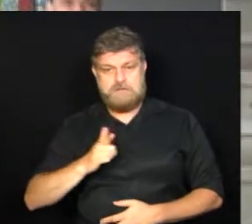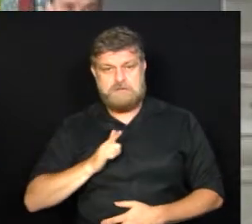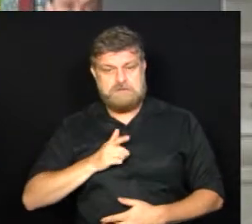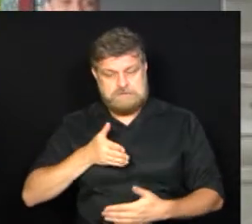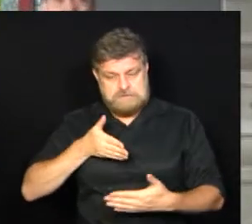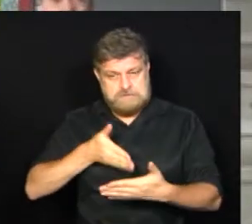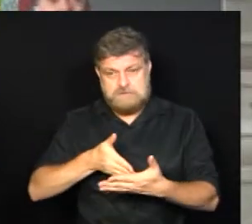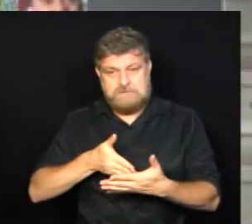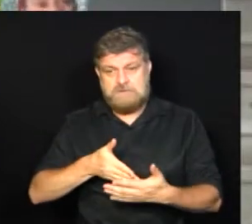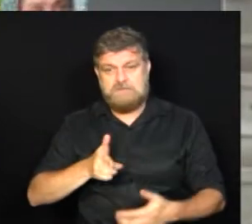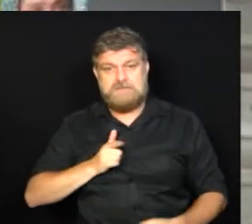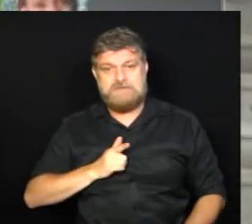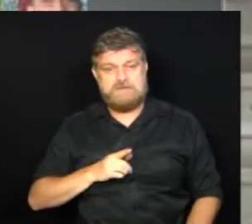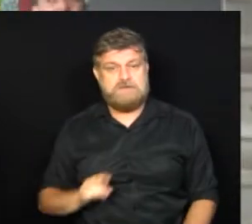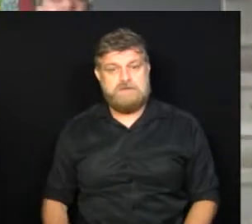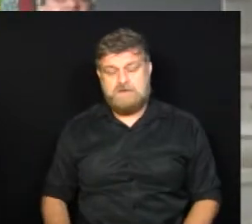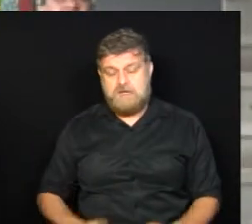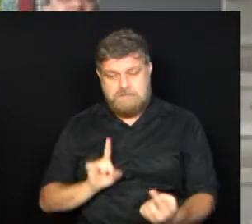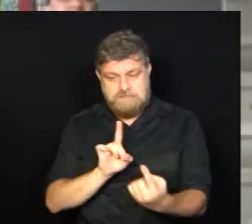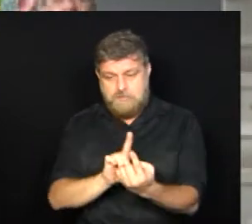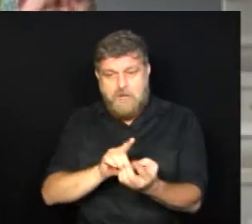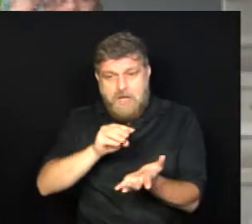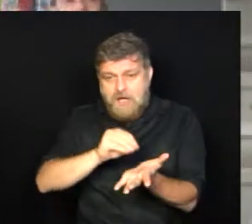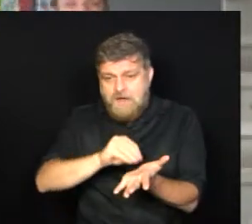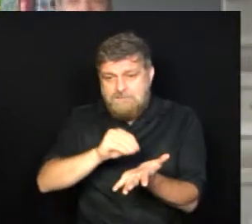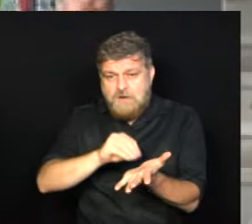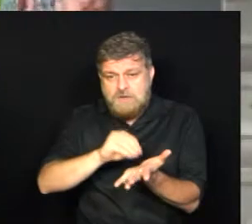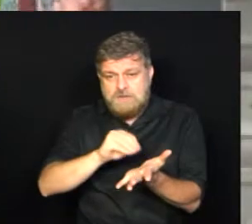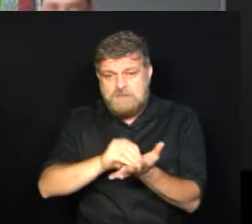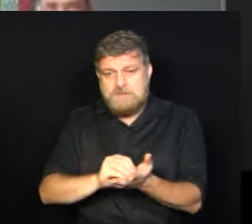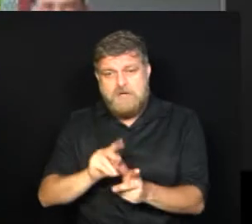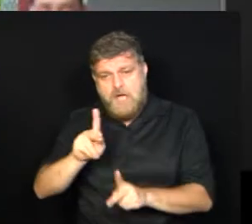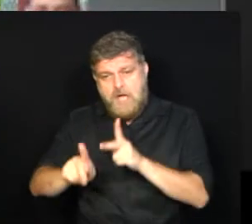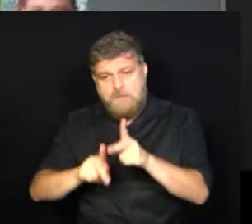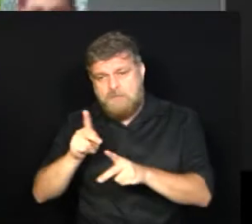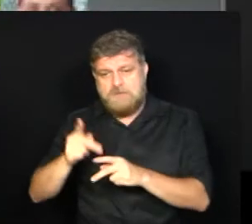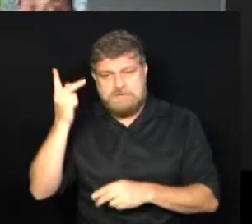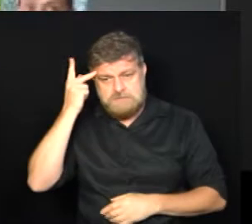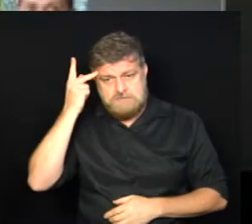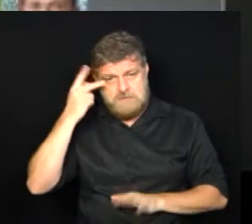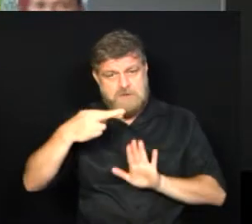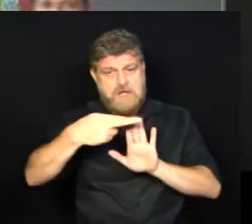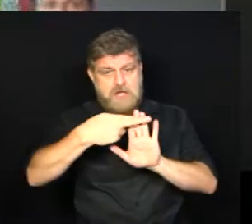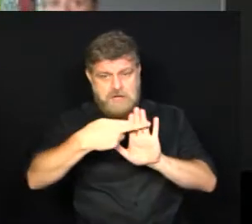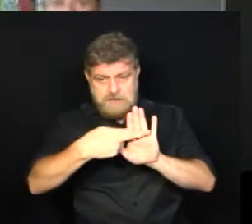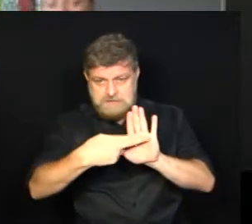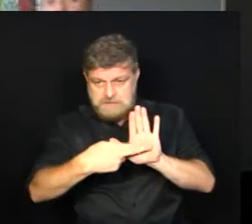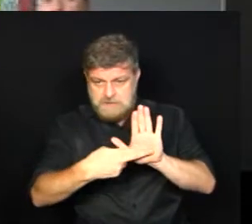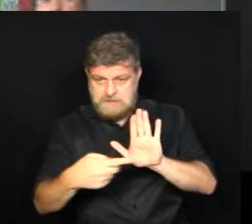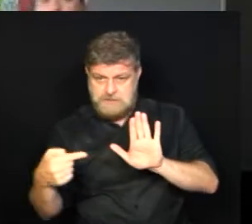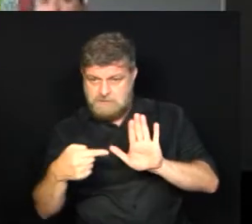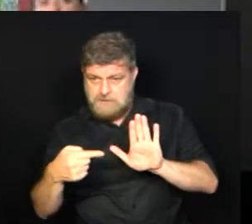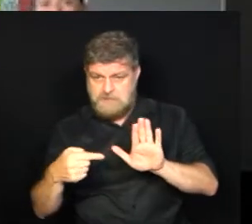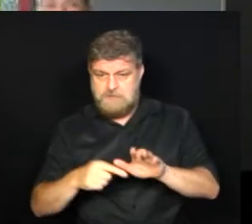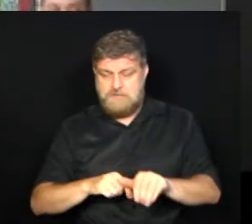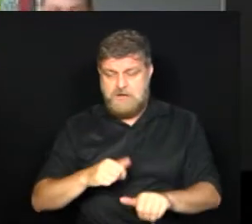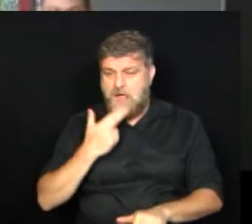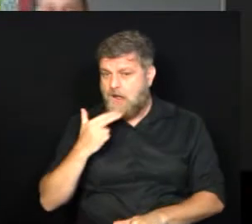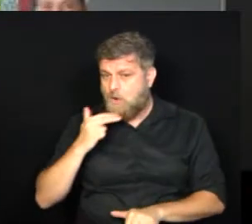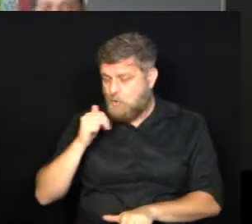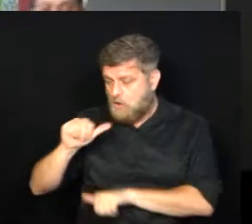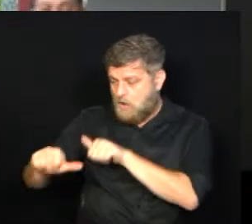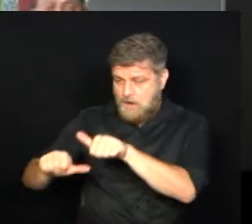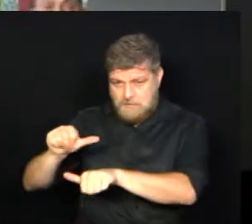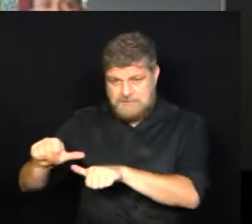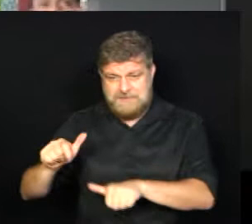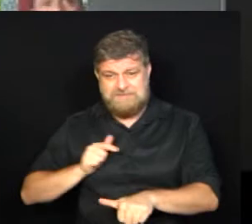impedindo a desassistência da nossa população. As regras para a mudança de fases, elas